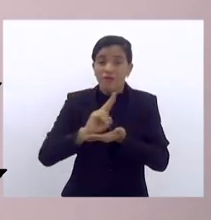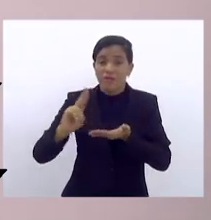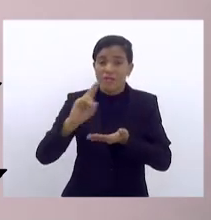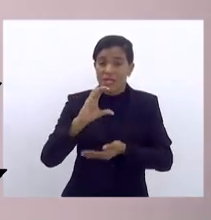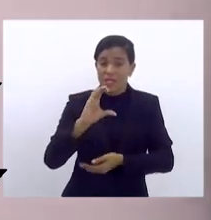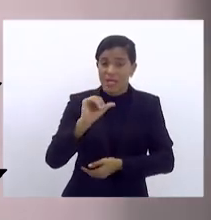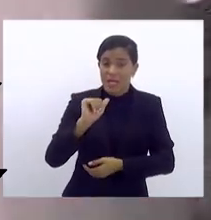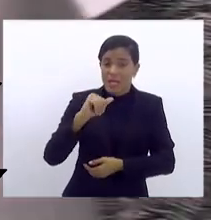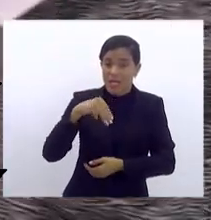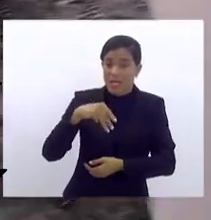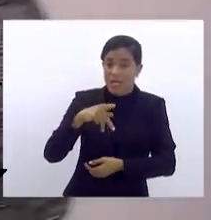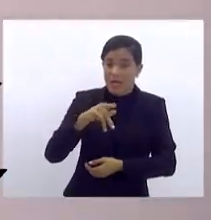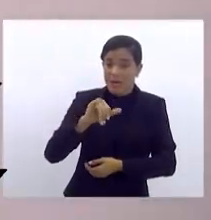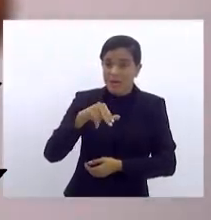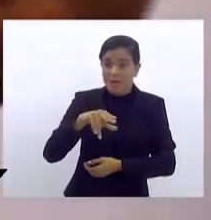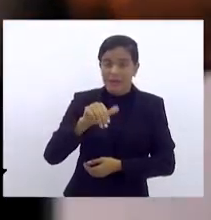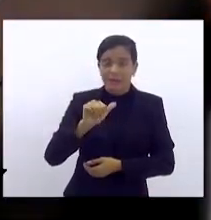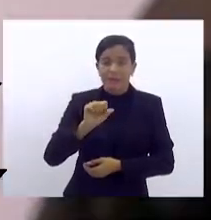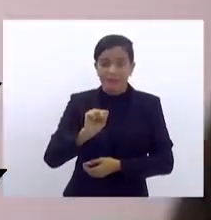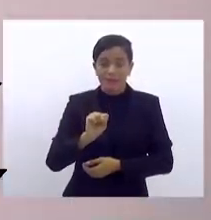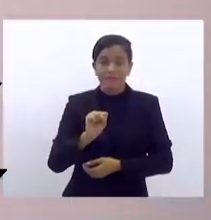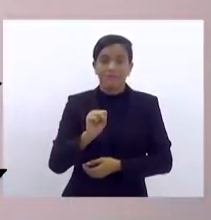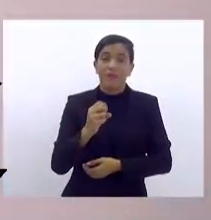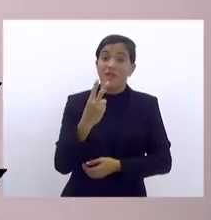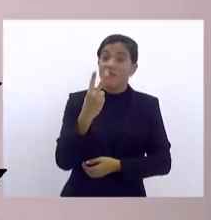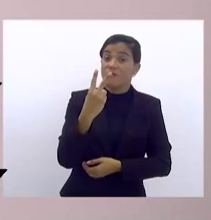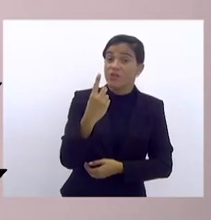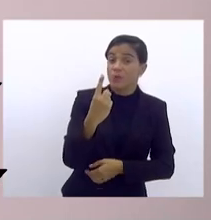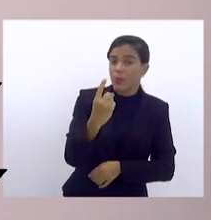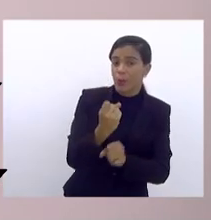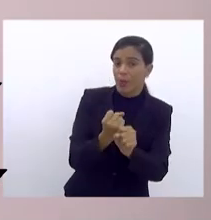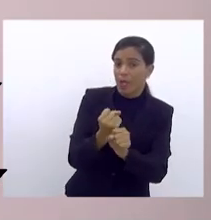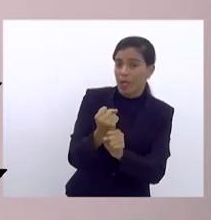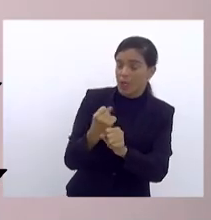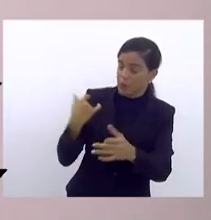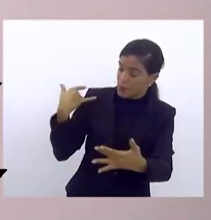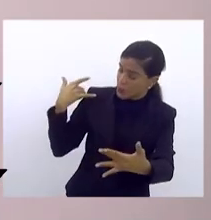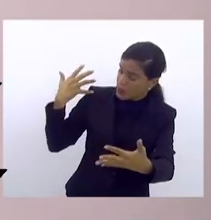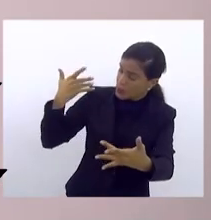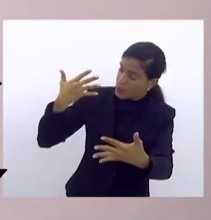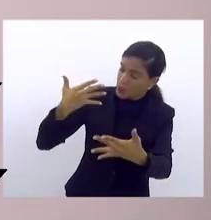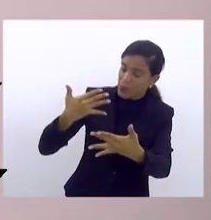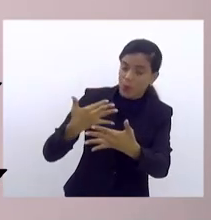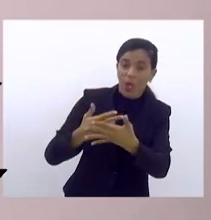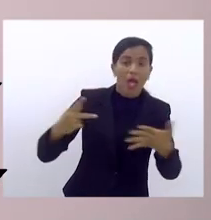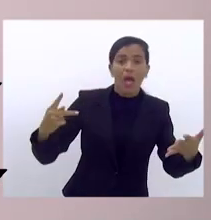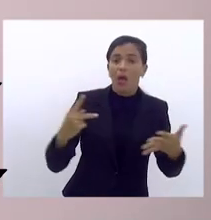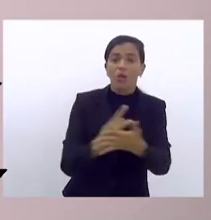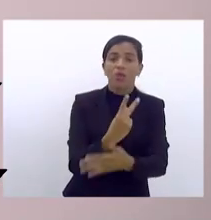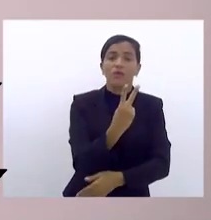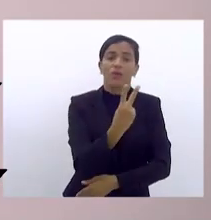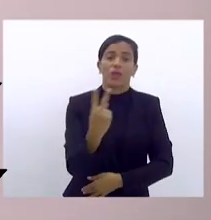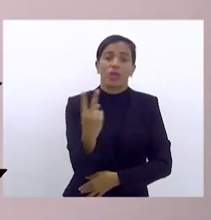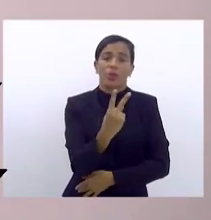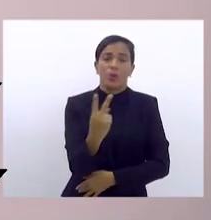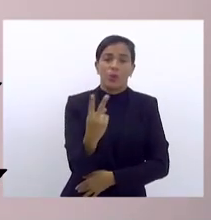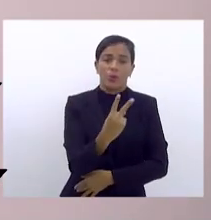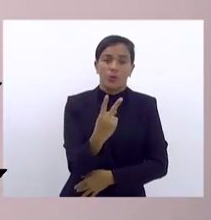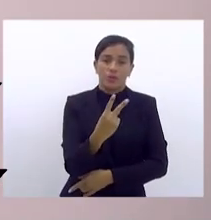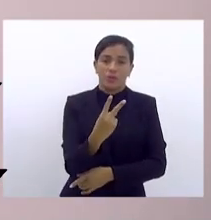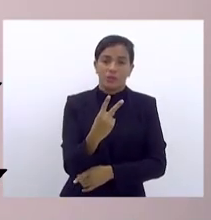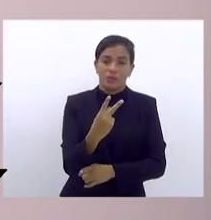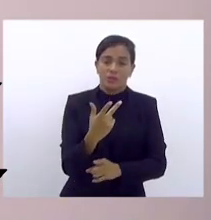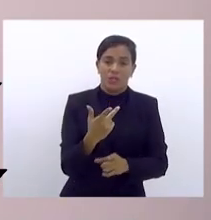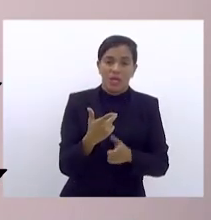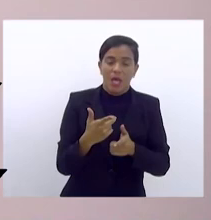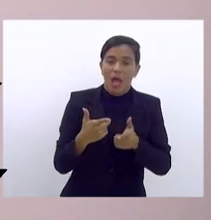para cá de 21 anos para cá aconteceram 22 ataques sendo que